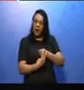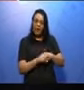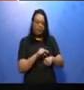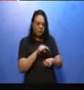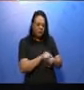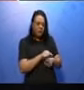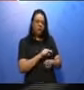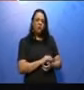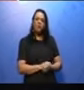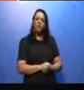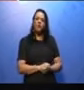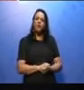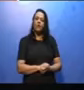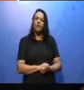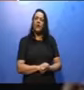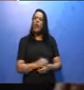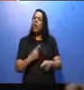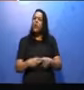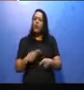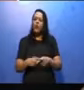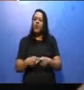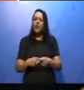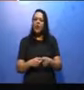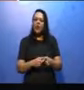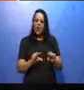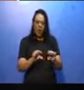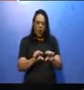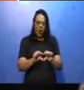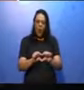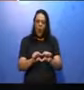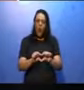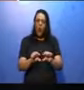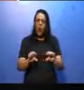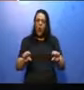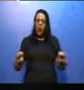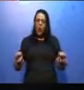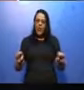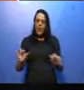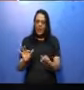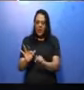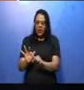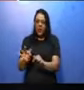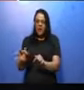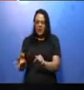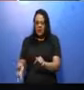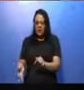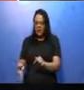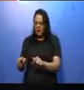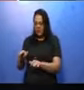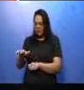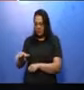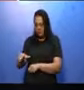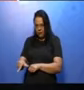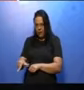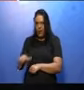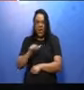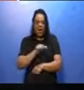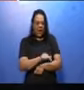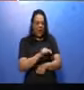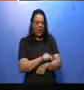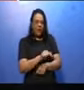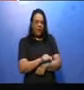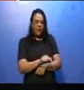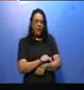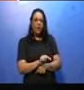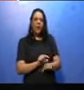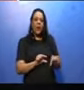verbo. Por que nós falamos período simples? Simples. Para diferenciar do período composto, já que o composto ele possui